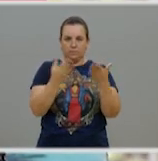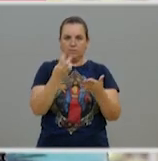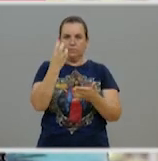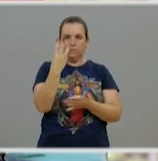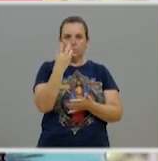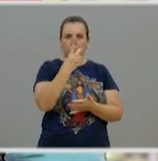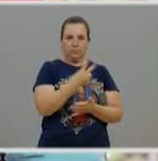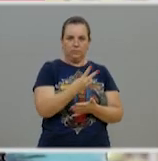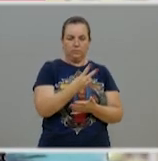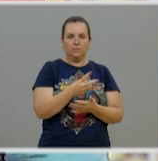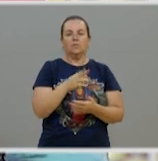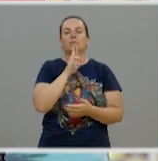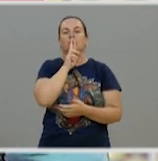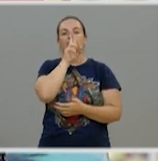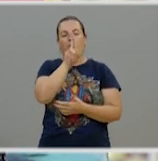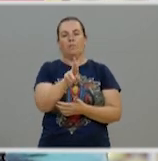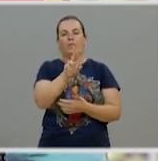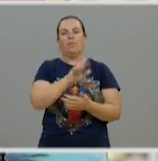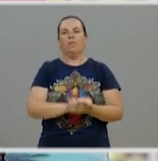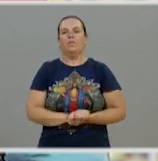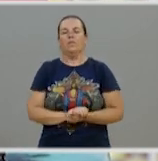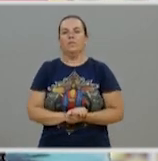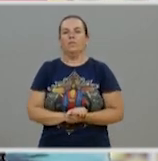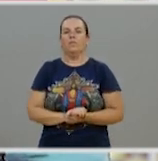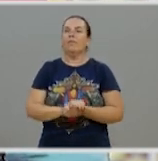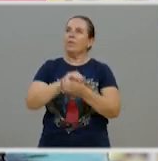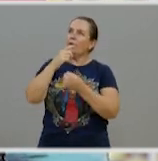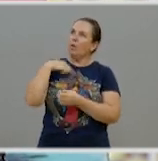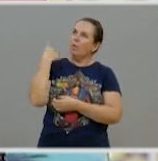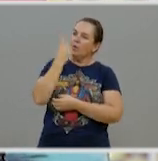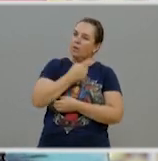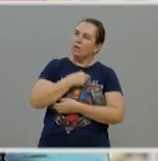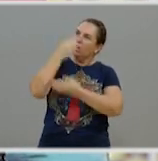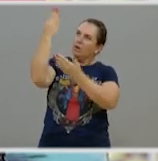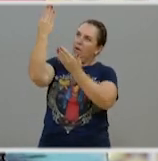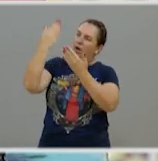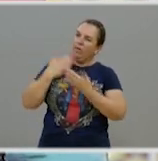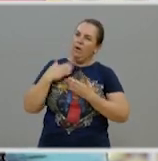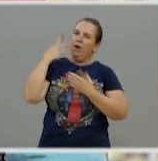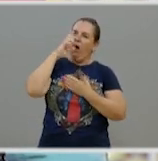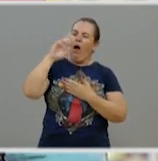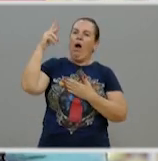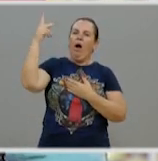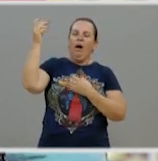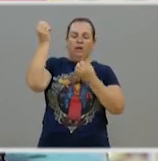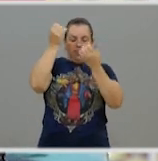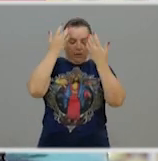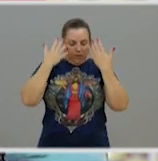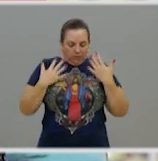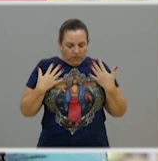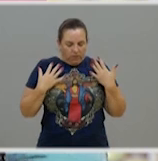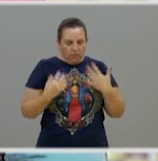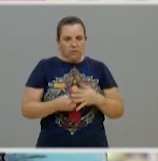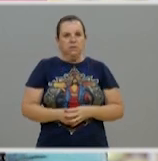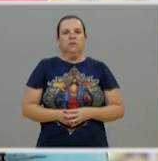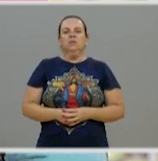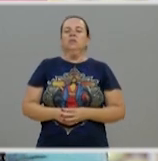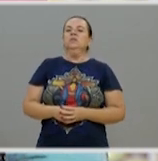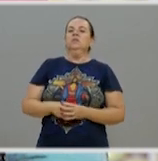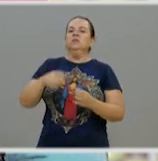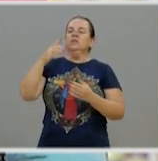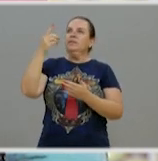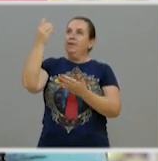32, cuja antífona é: sobre nós venha, Senhor, a vossa graça, venha a